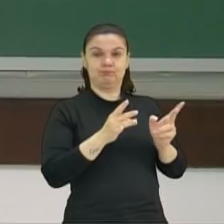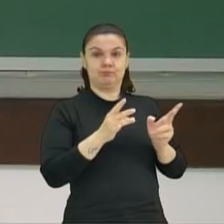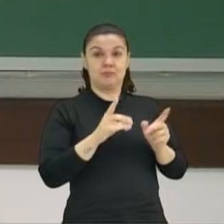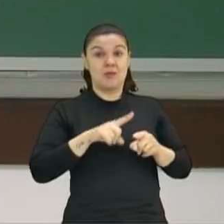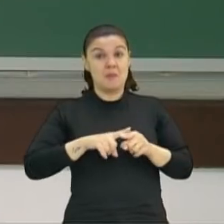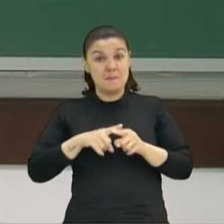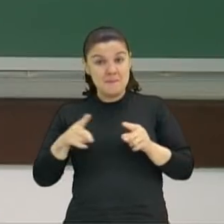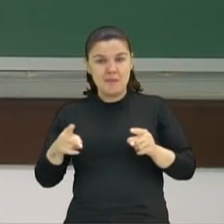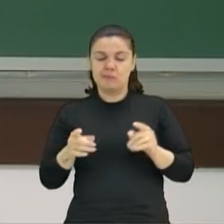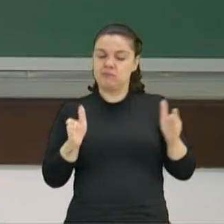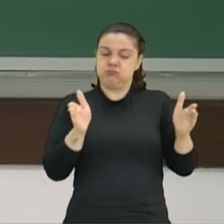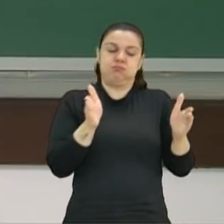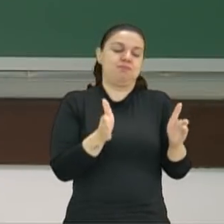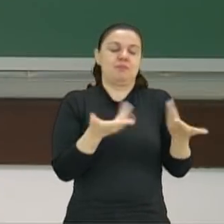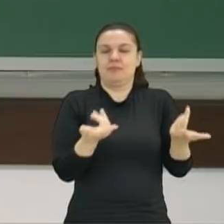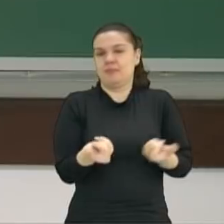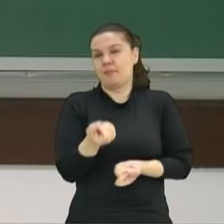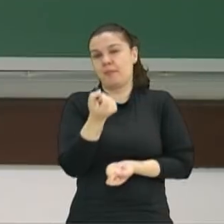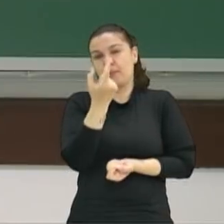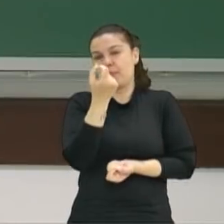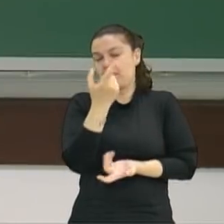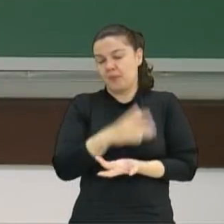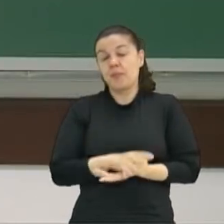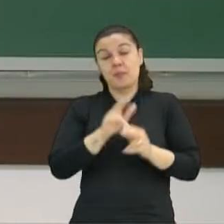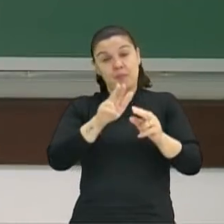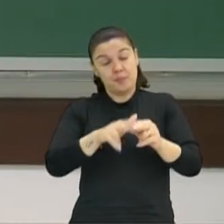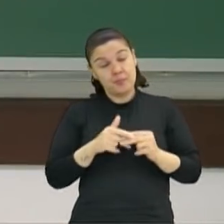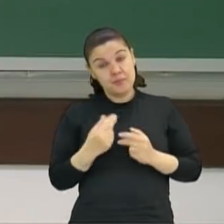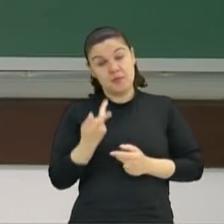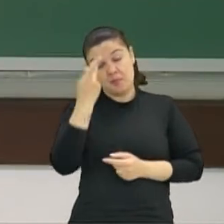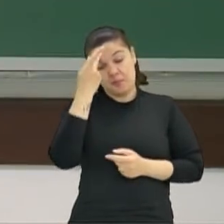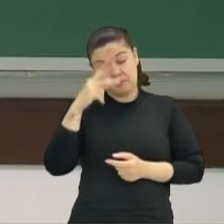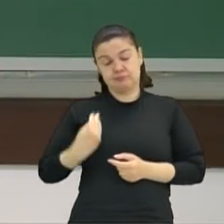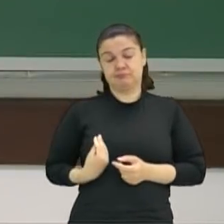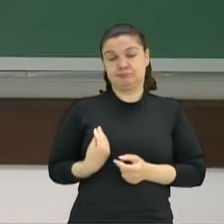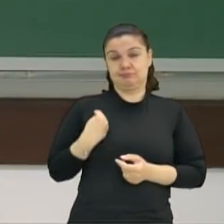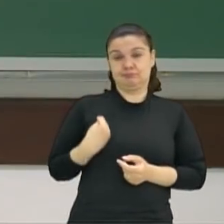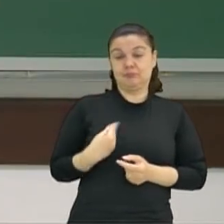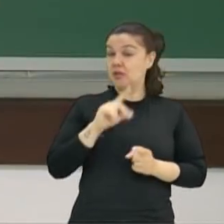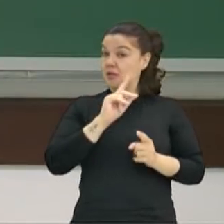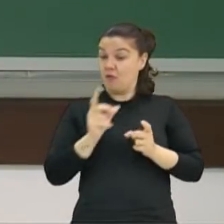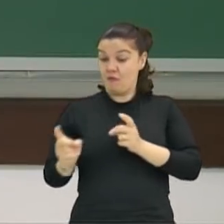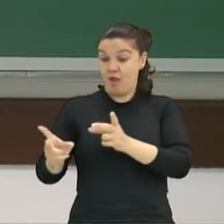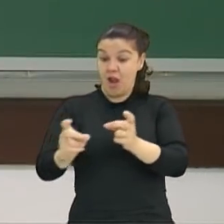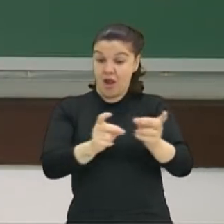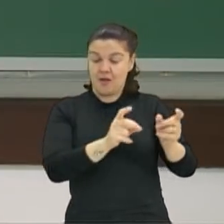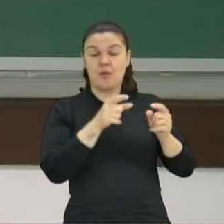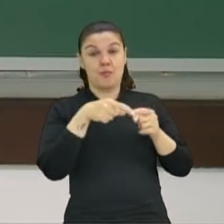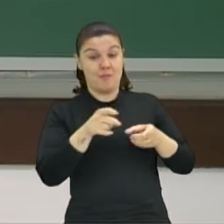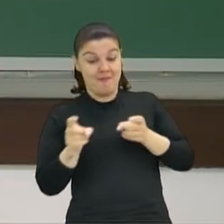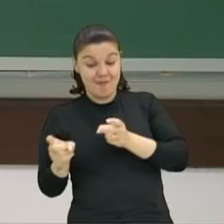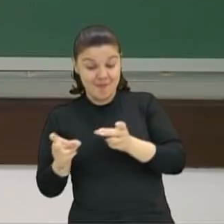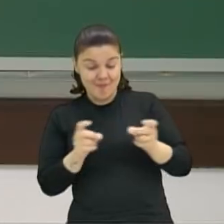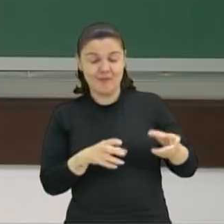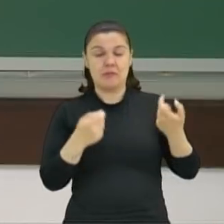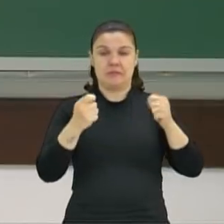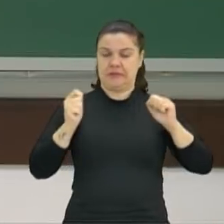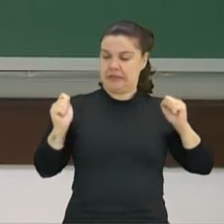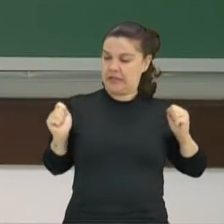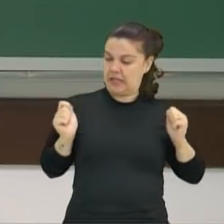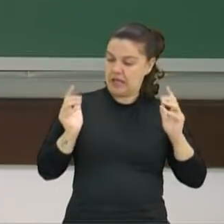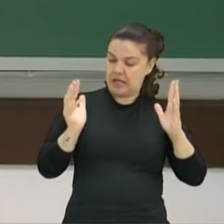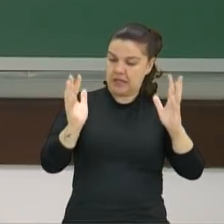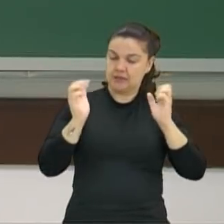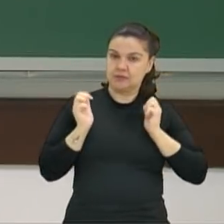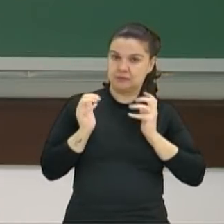que a quantidade é bem menor, por isso que ela é subsistência e não comercial, porque para ser comercial ela tem que ser